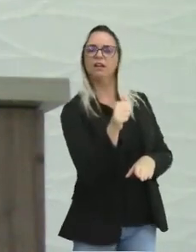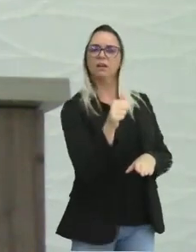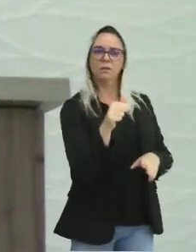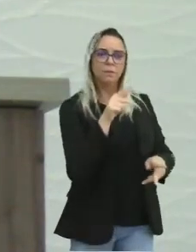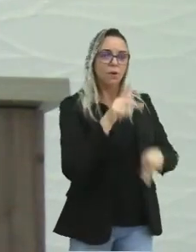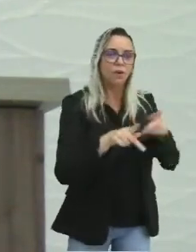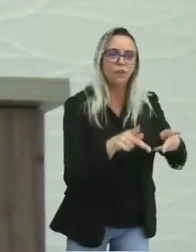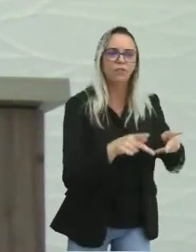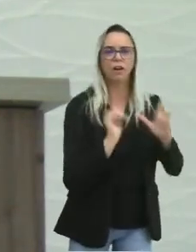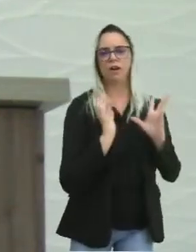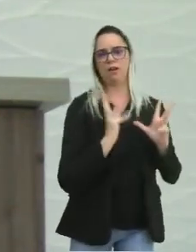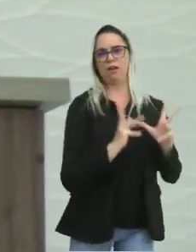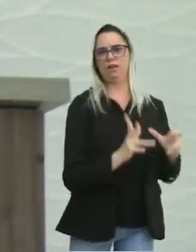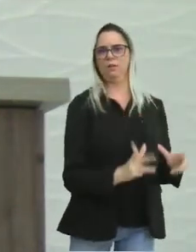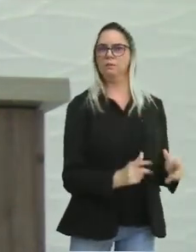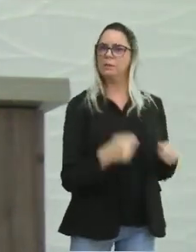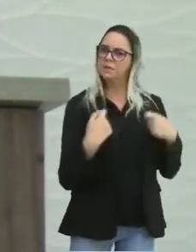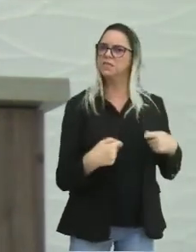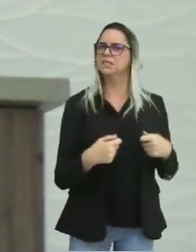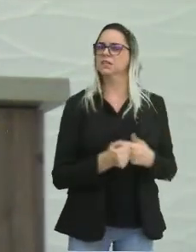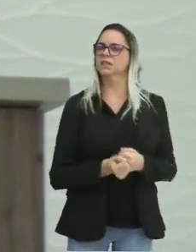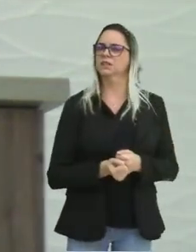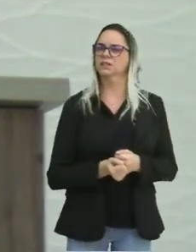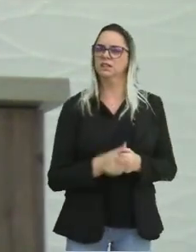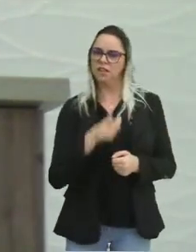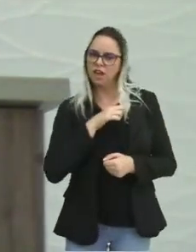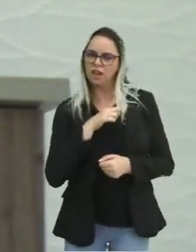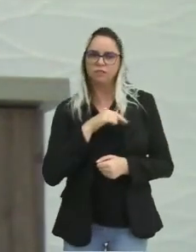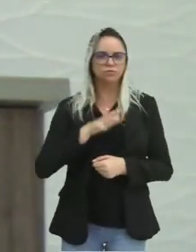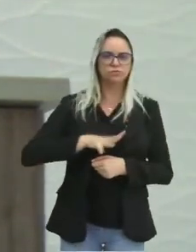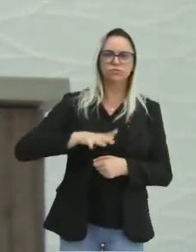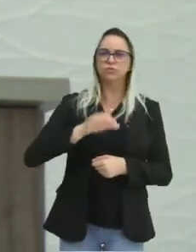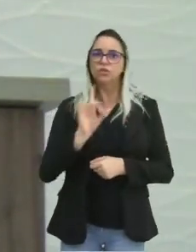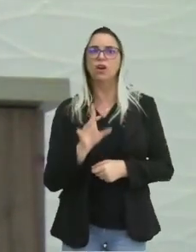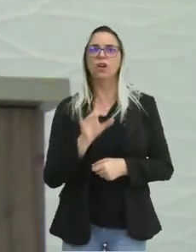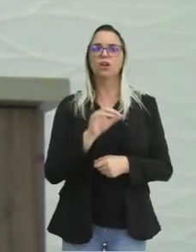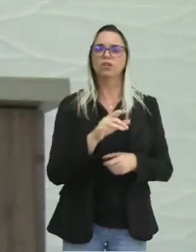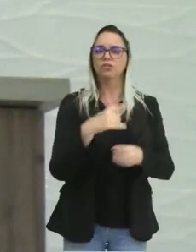uma limpeza lá. Isso não pode acontecer. Temos um município que pode fazer isso.